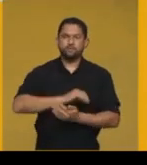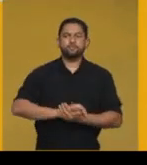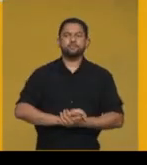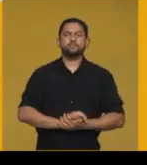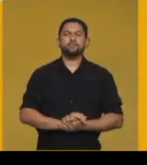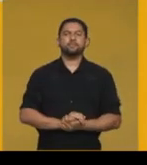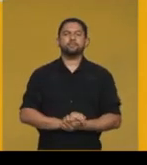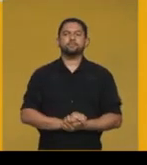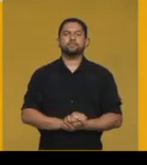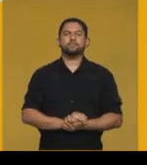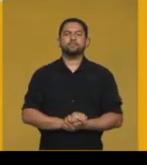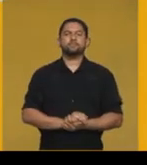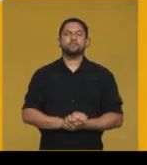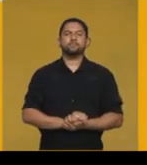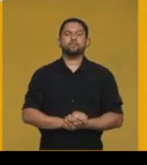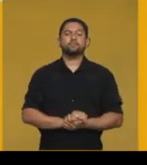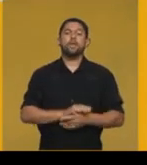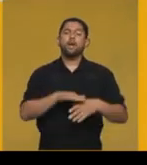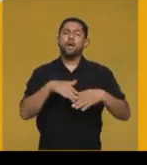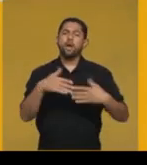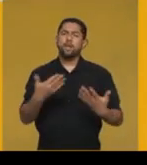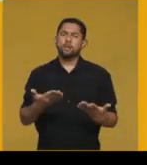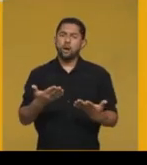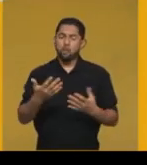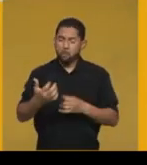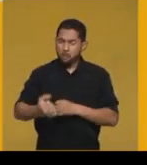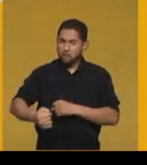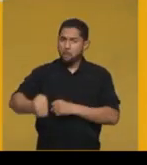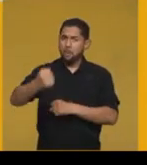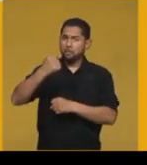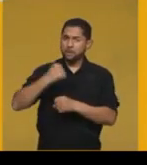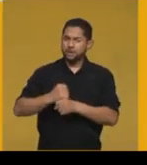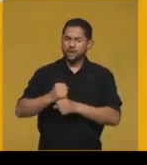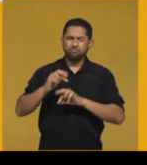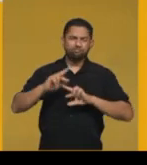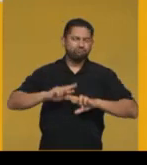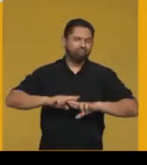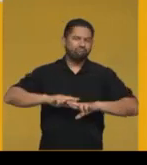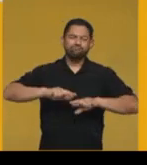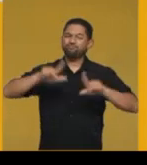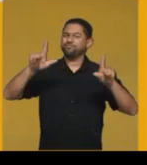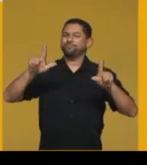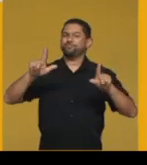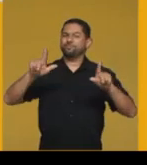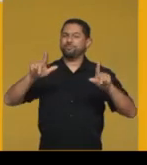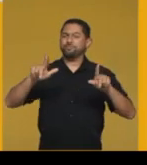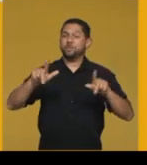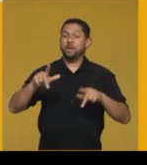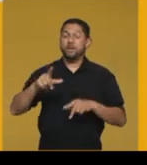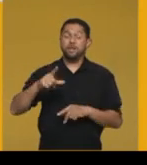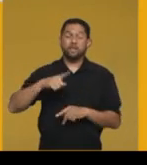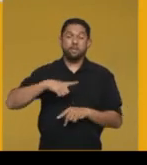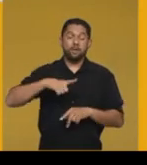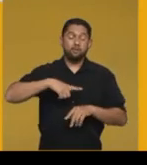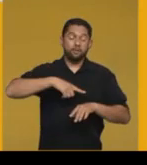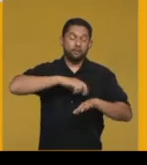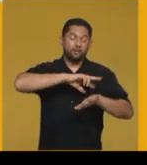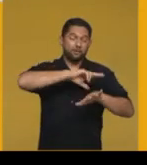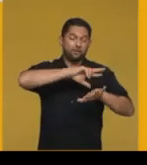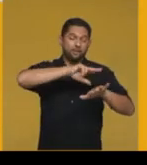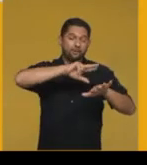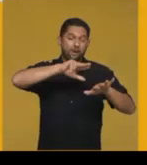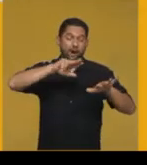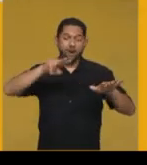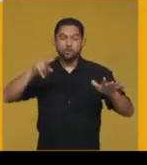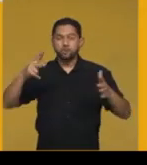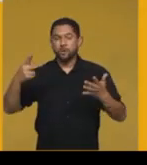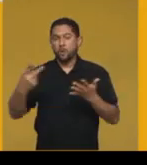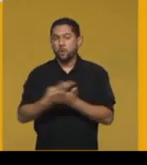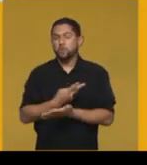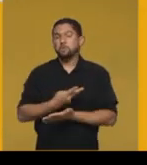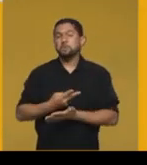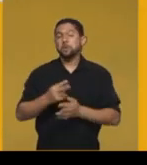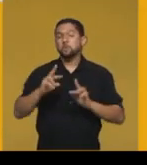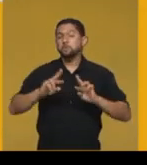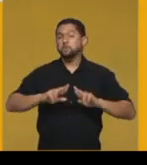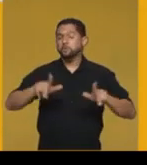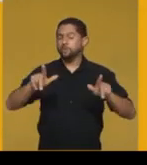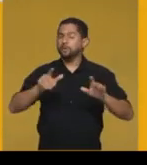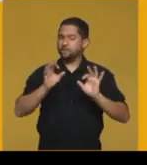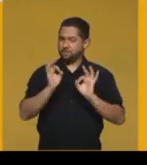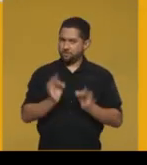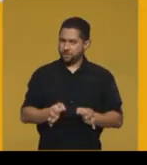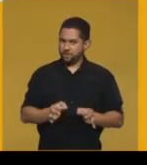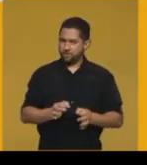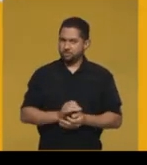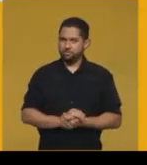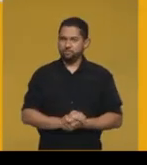o ano passado foi um ano extremamente atípico. Foi um ano onde tivemos várias situações diversas.